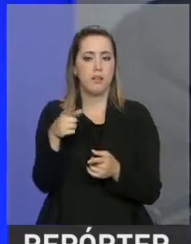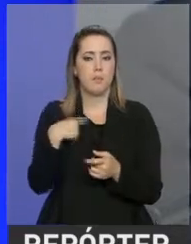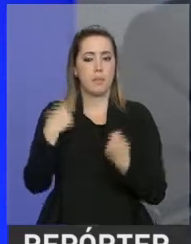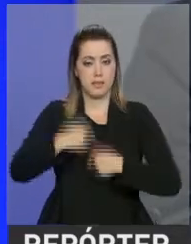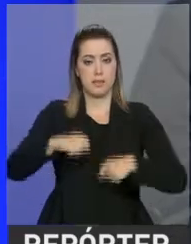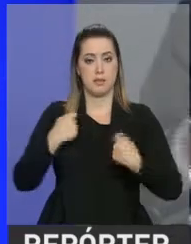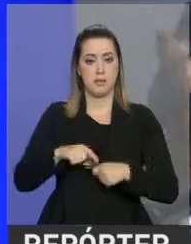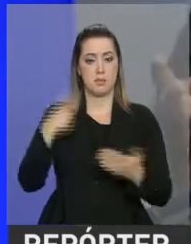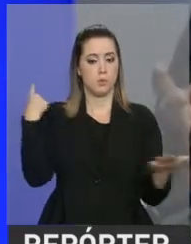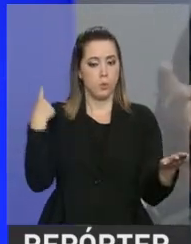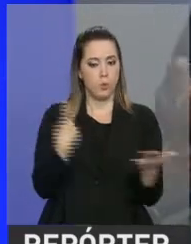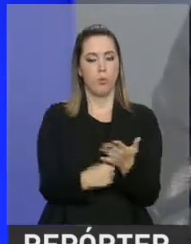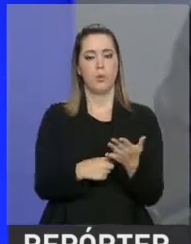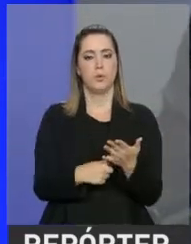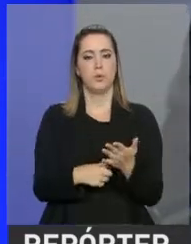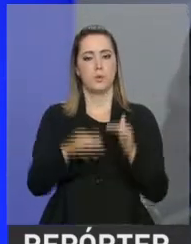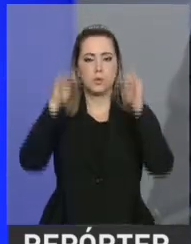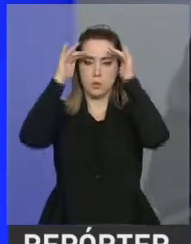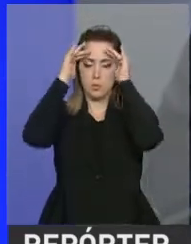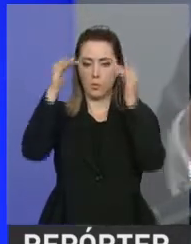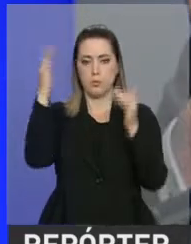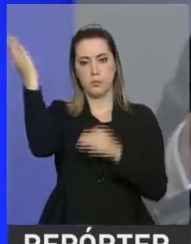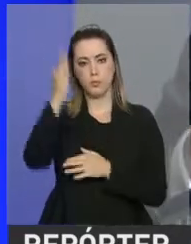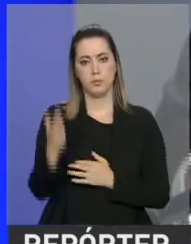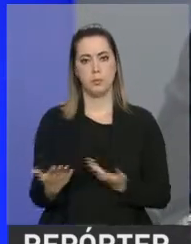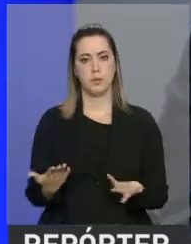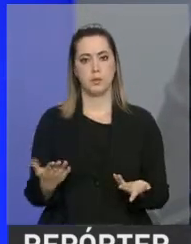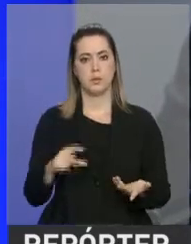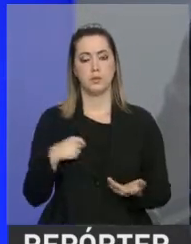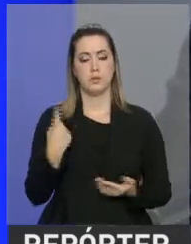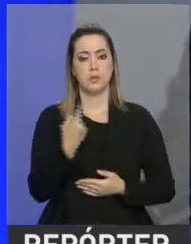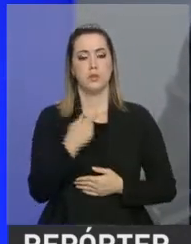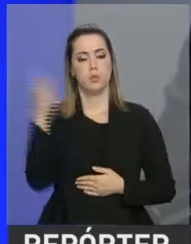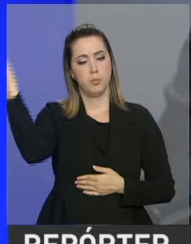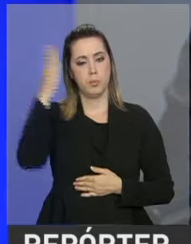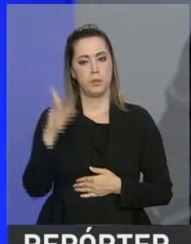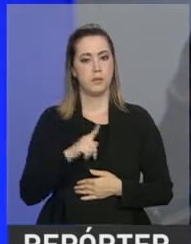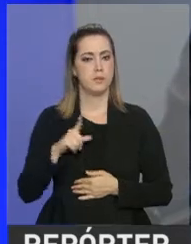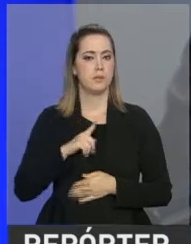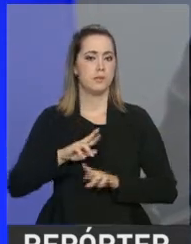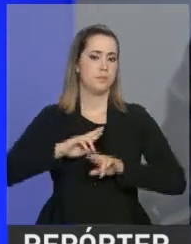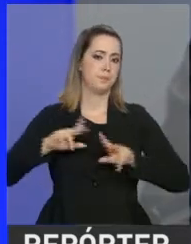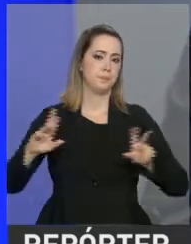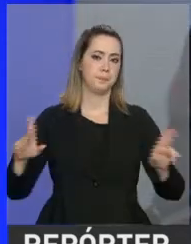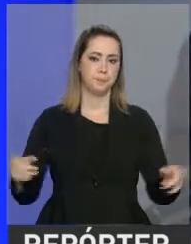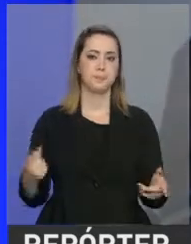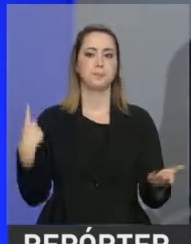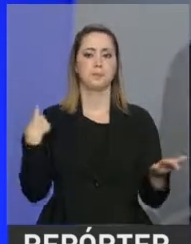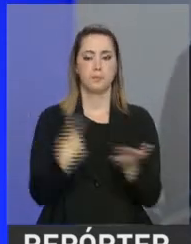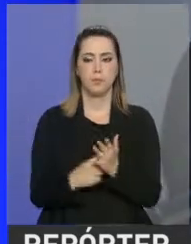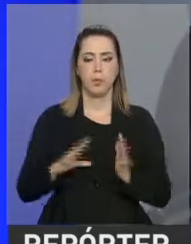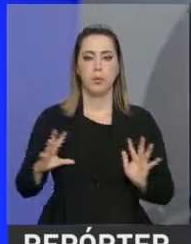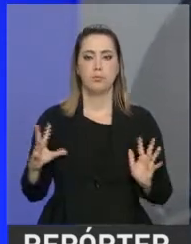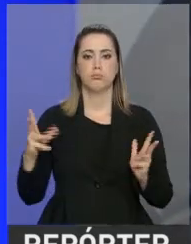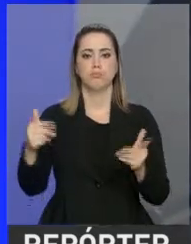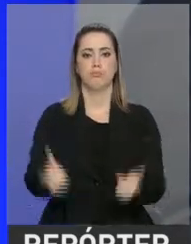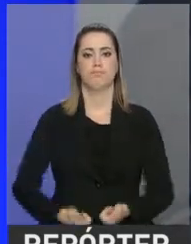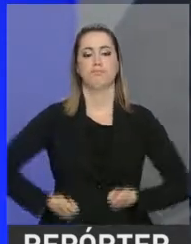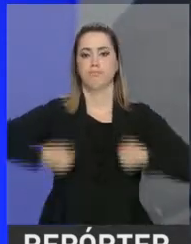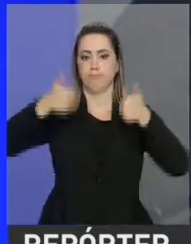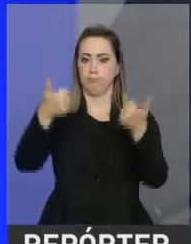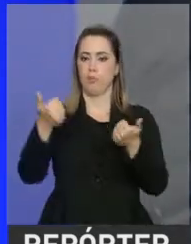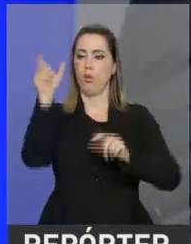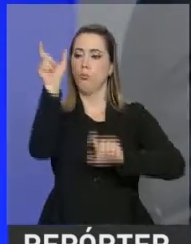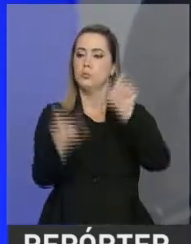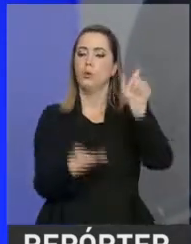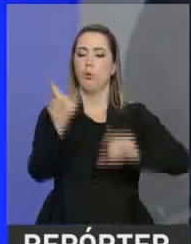nossos deveres e honrar o Brasil. O Brasil tem potencialidades extraordinárias, tem um povo extraordinário,